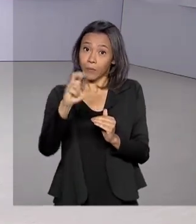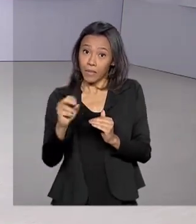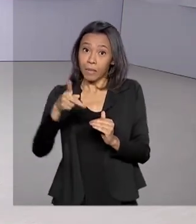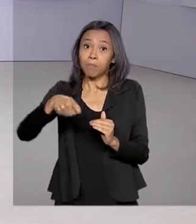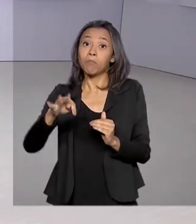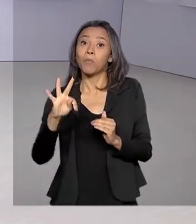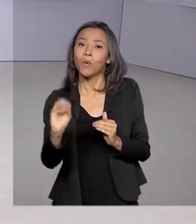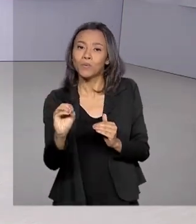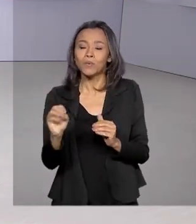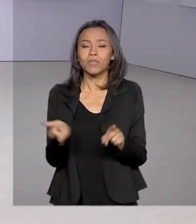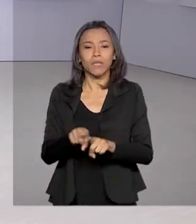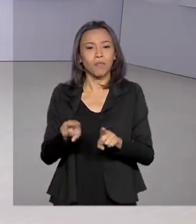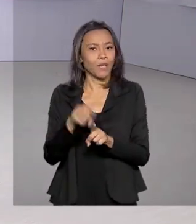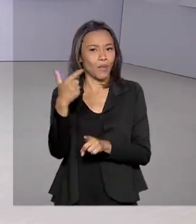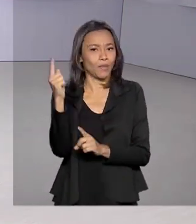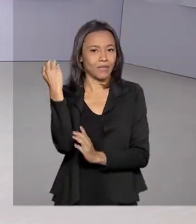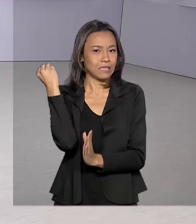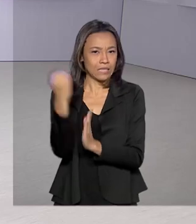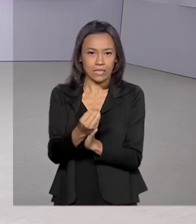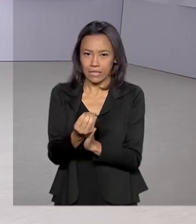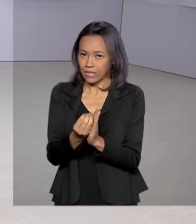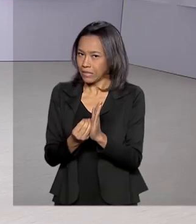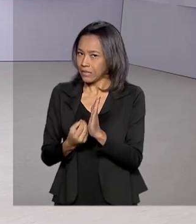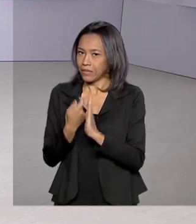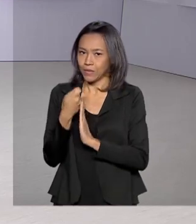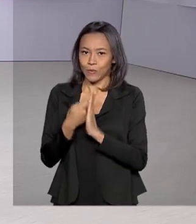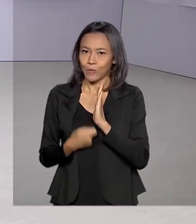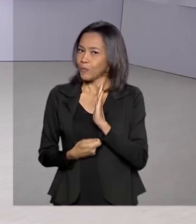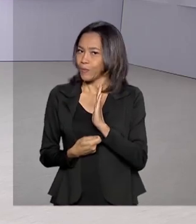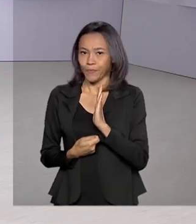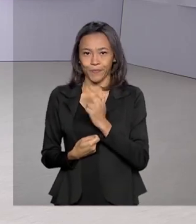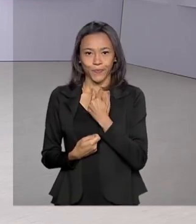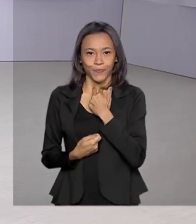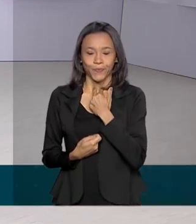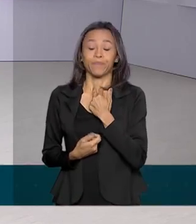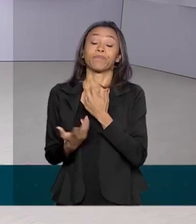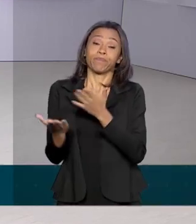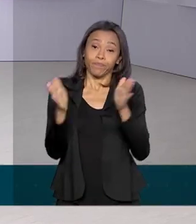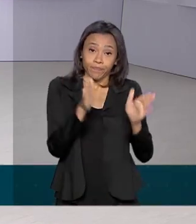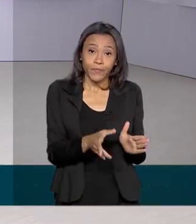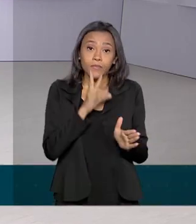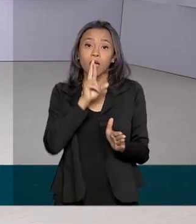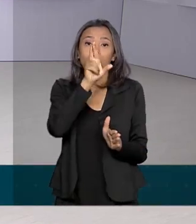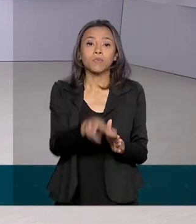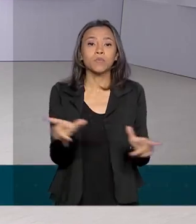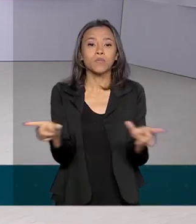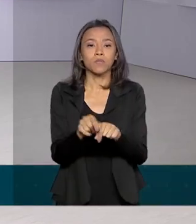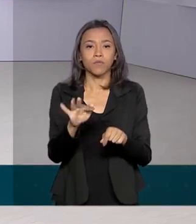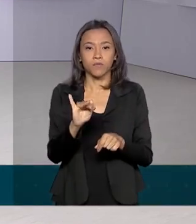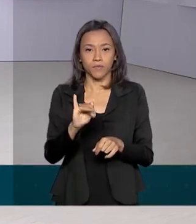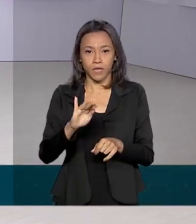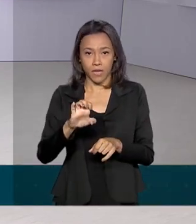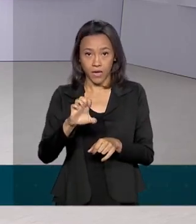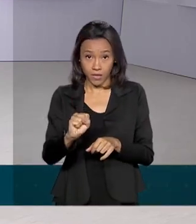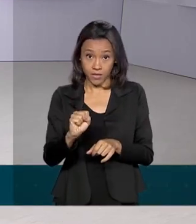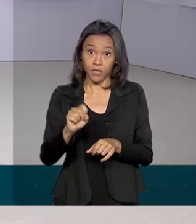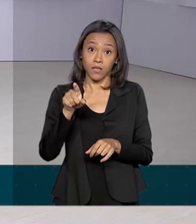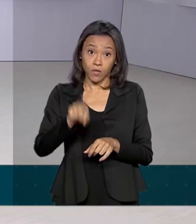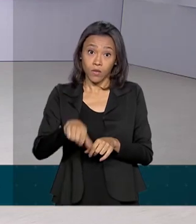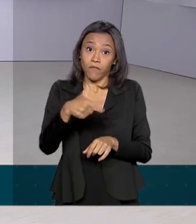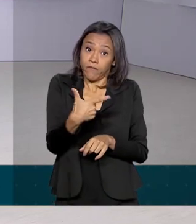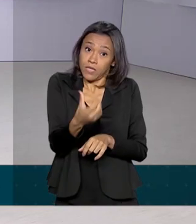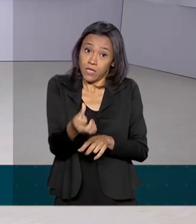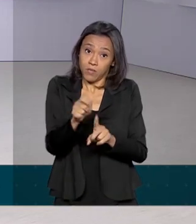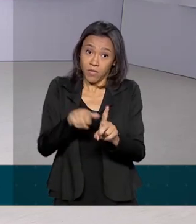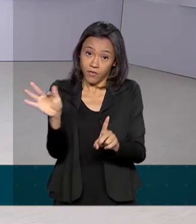além de não ter tirado nota zero na redação. O resultado do FIES sai no dia 26 de fevereiro. Para fazer a